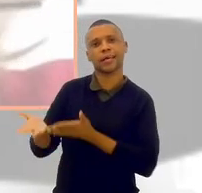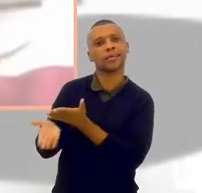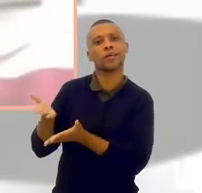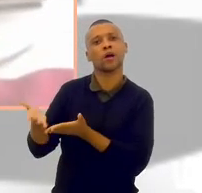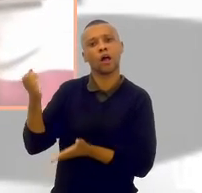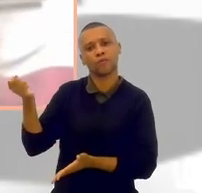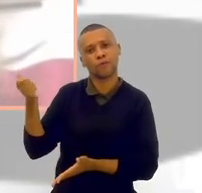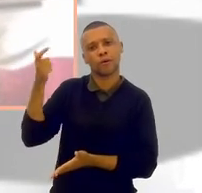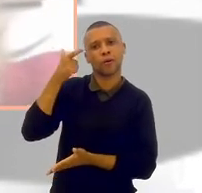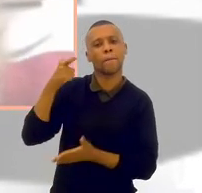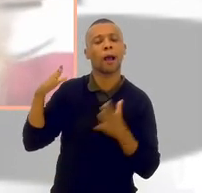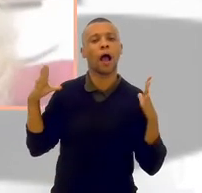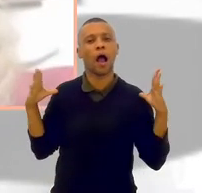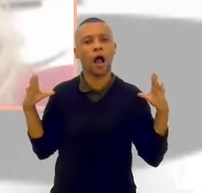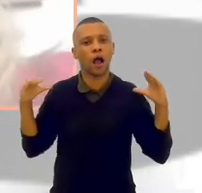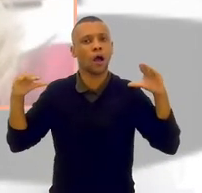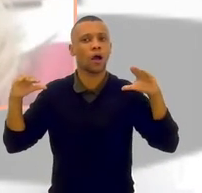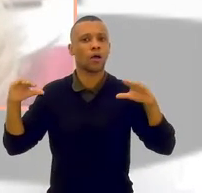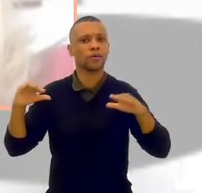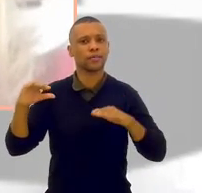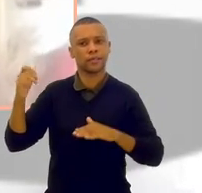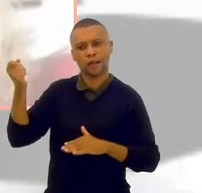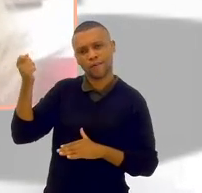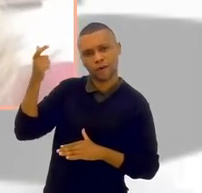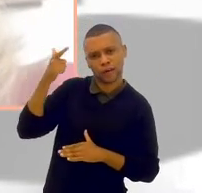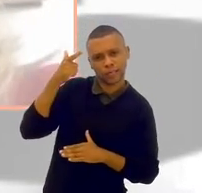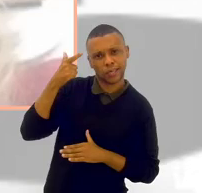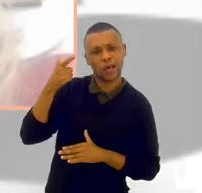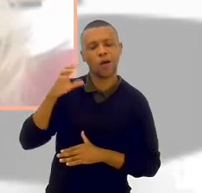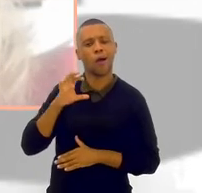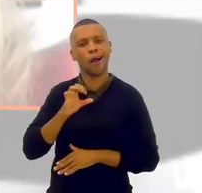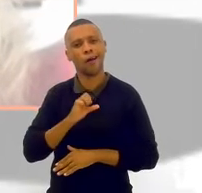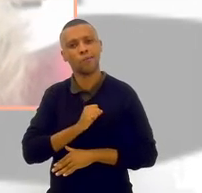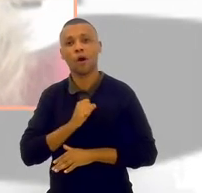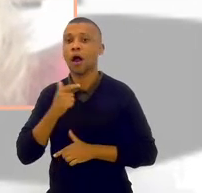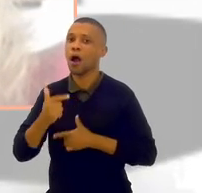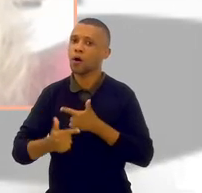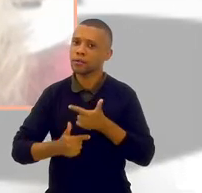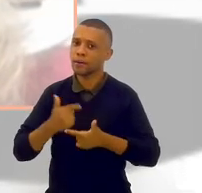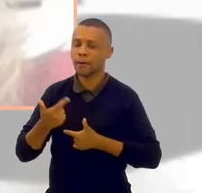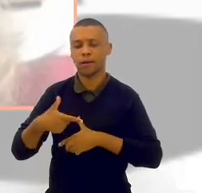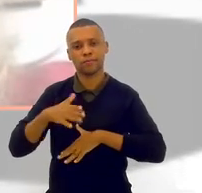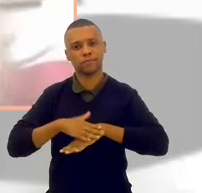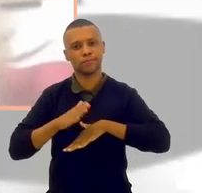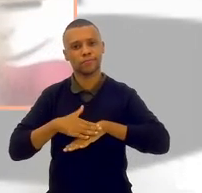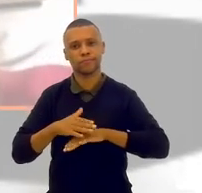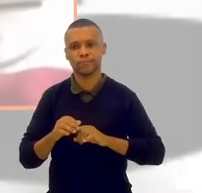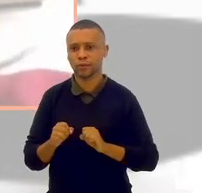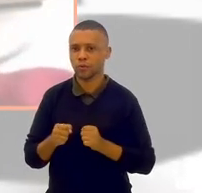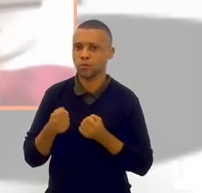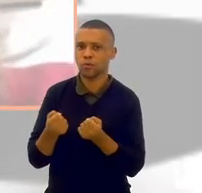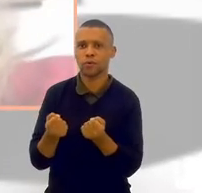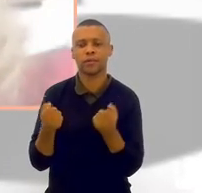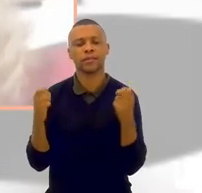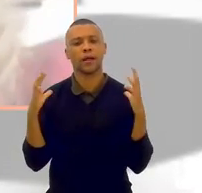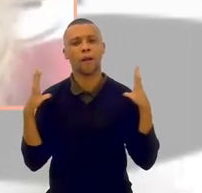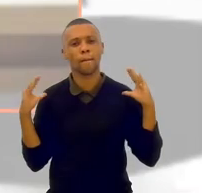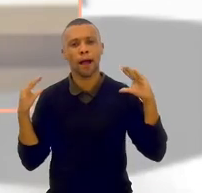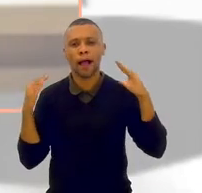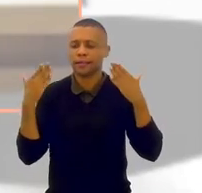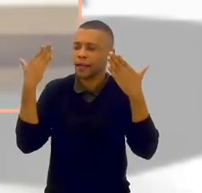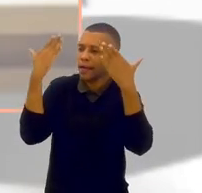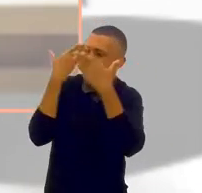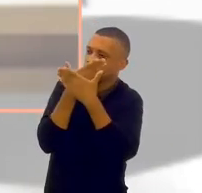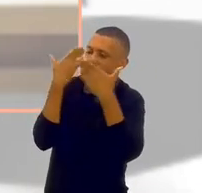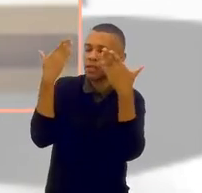para anjo. Esses que vêm por vocação mesmo, né, que tem amor ao trabalho que faz, eles têm uma asa